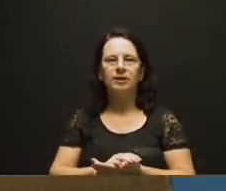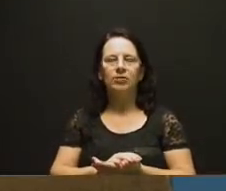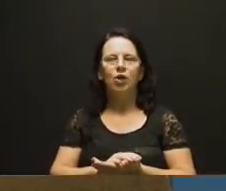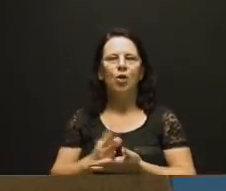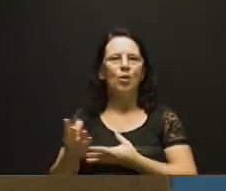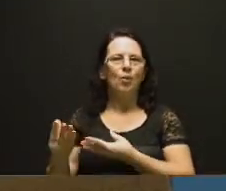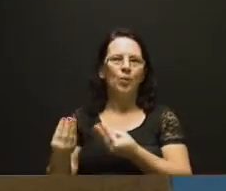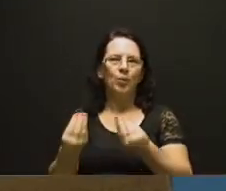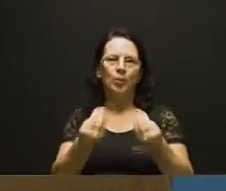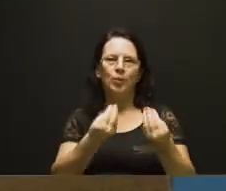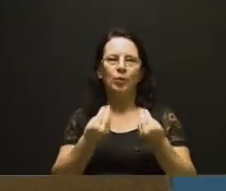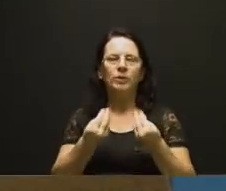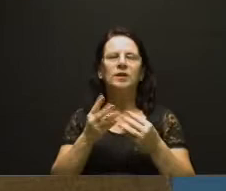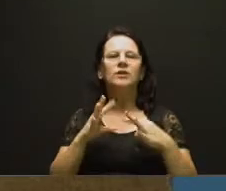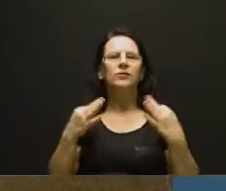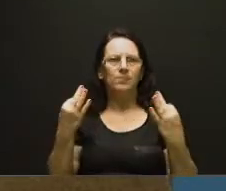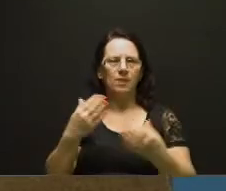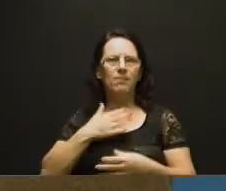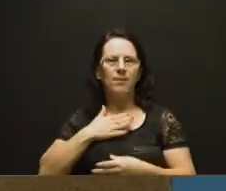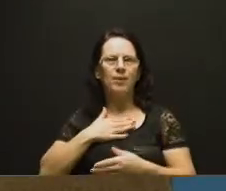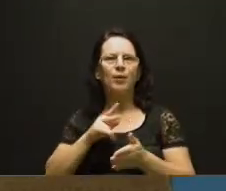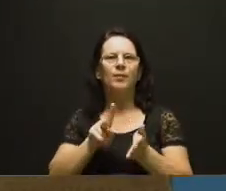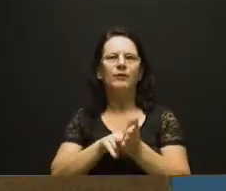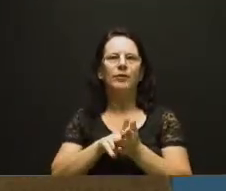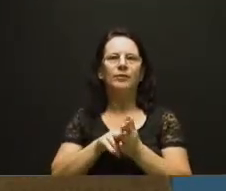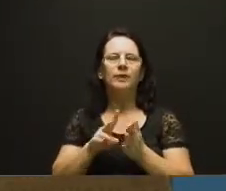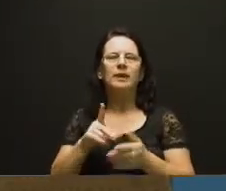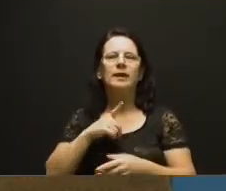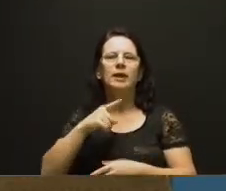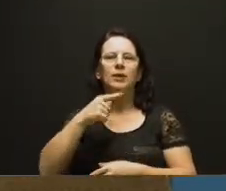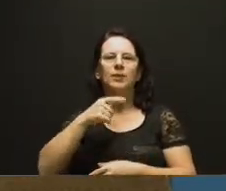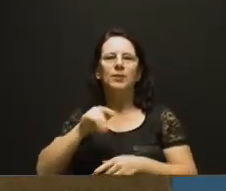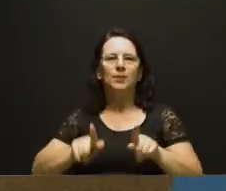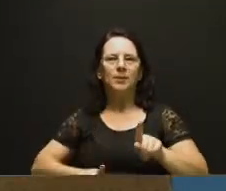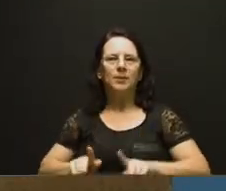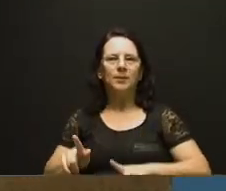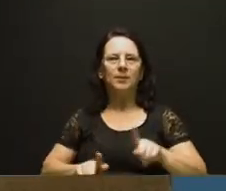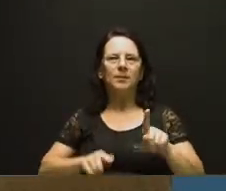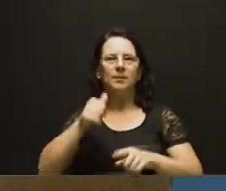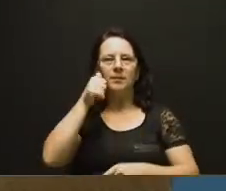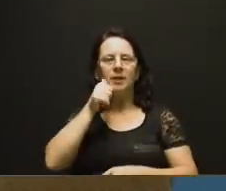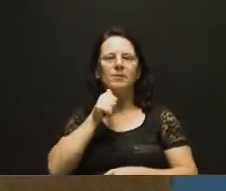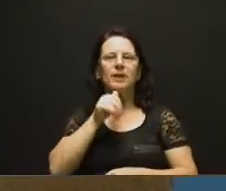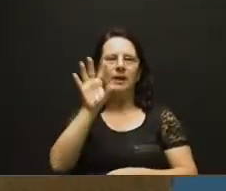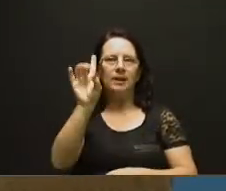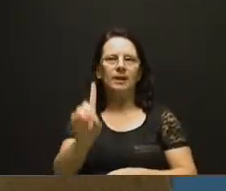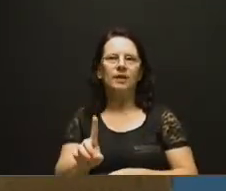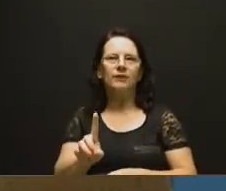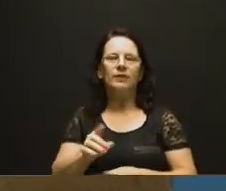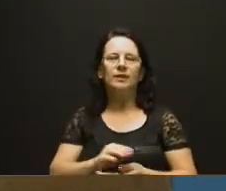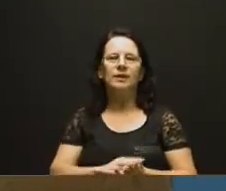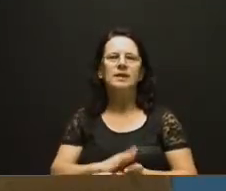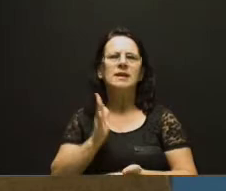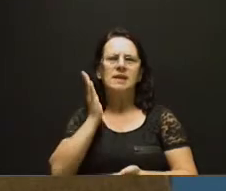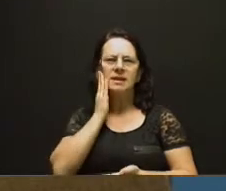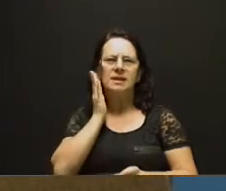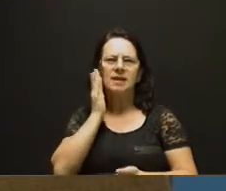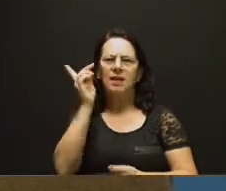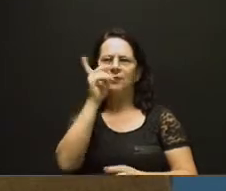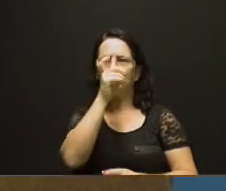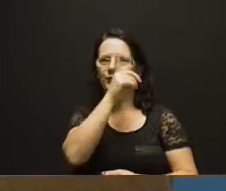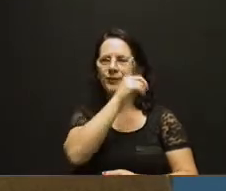igual à minha família mesmo eu tenho uma uma prima que é deficiente e que eu sei das dificuldades